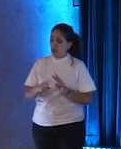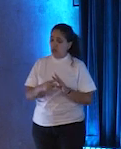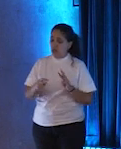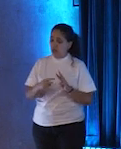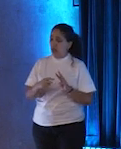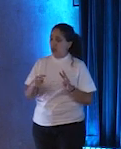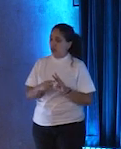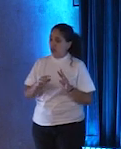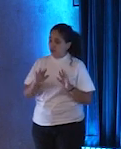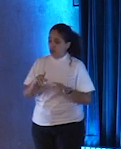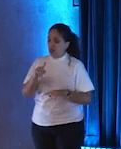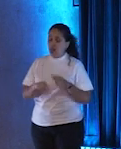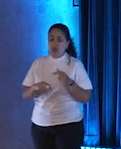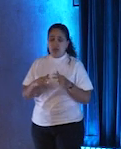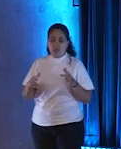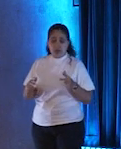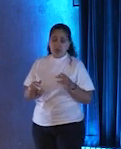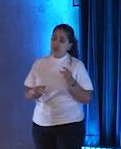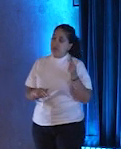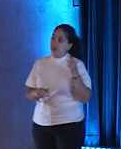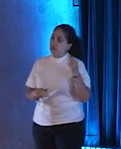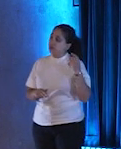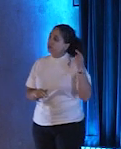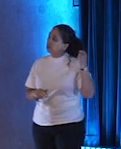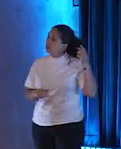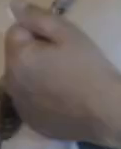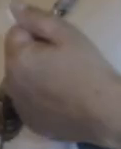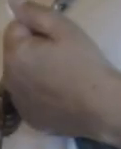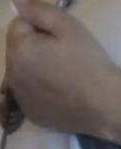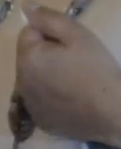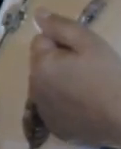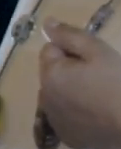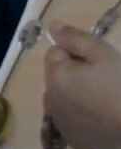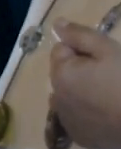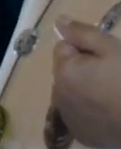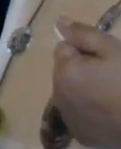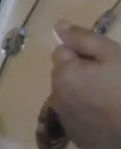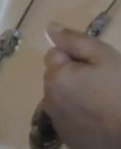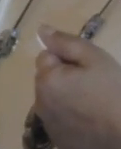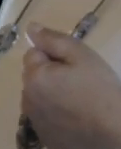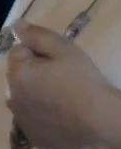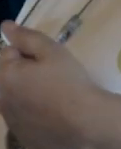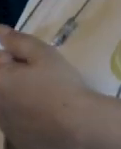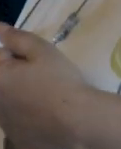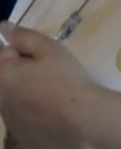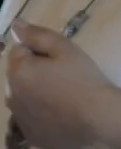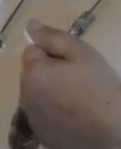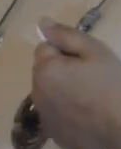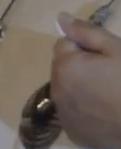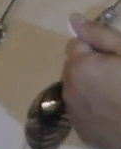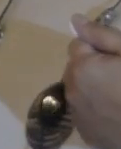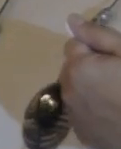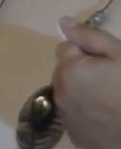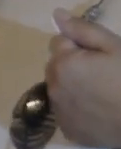indígenas, essas peças são de antiga tradição dos caiapó. Os usos e os significados dos cestos para